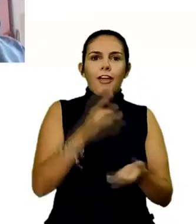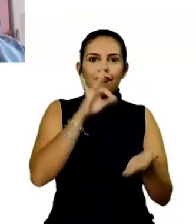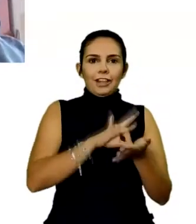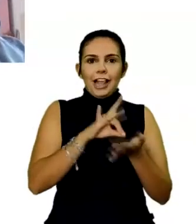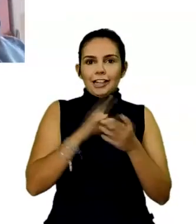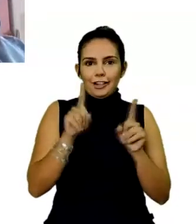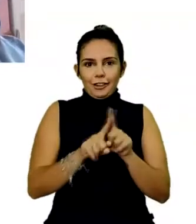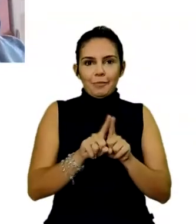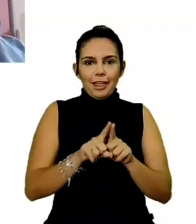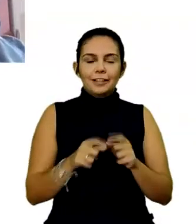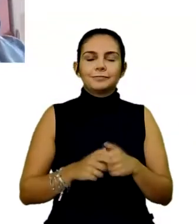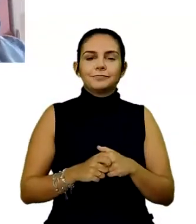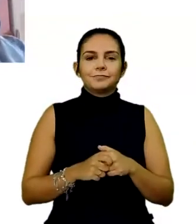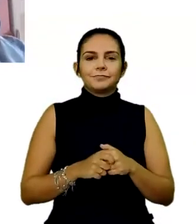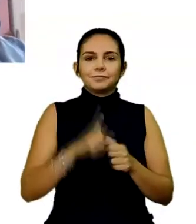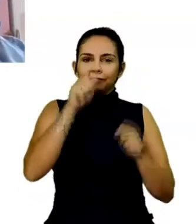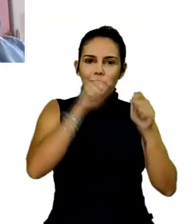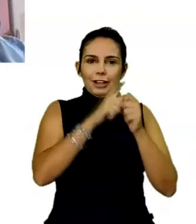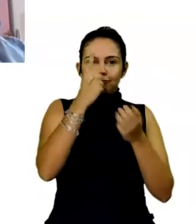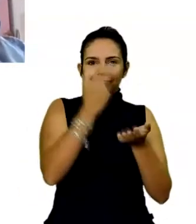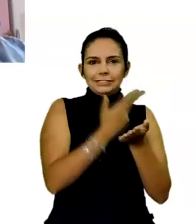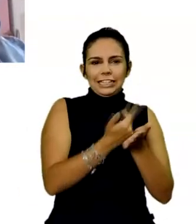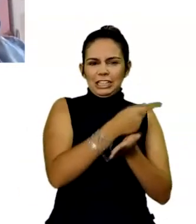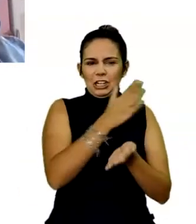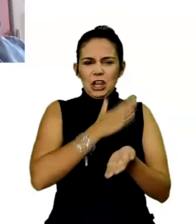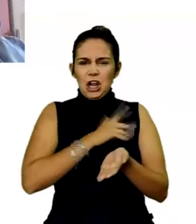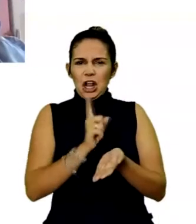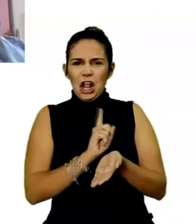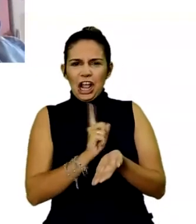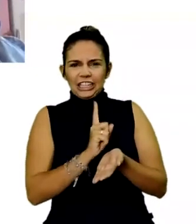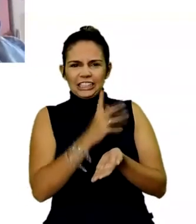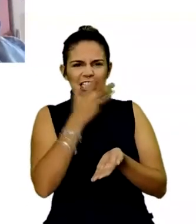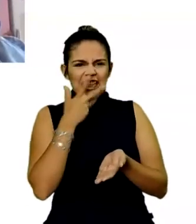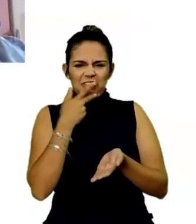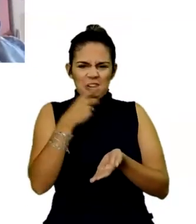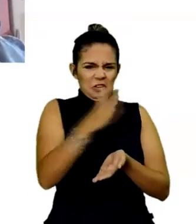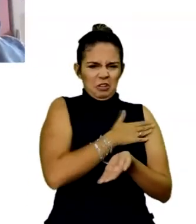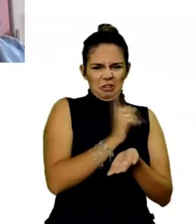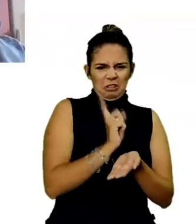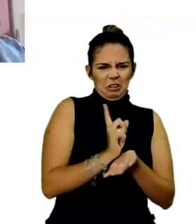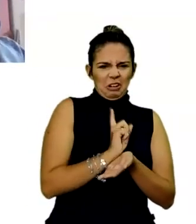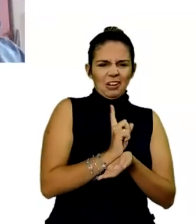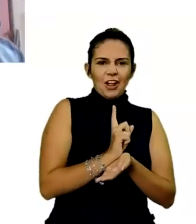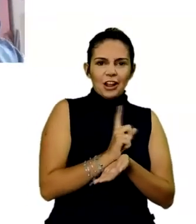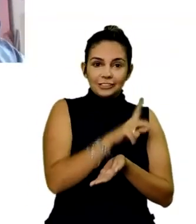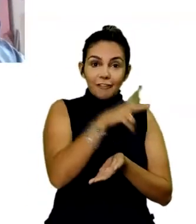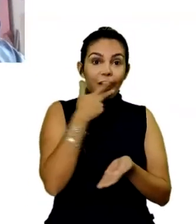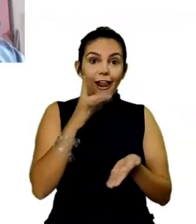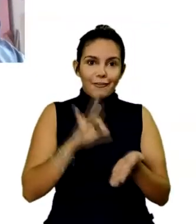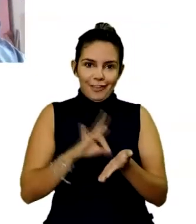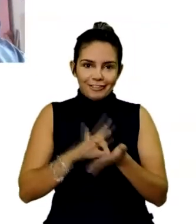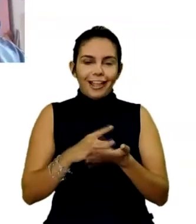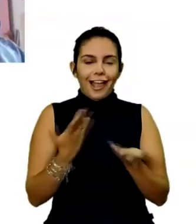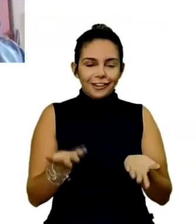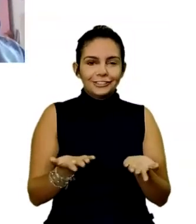sincero, né? Se você faz um desenho que ele não gosta, ele diz, não gosto disso aí não, né? A gente